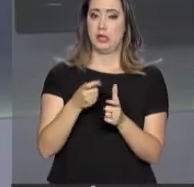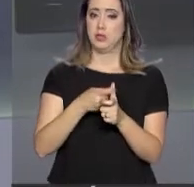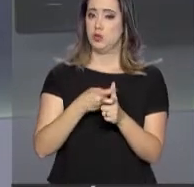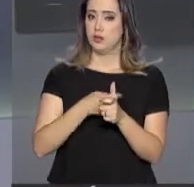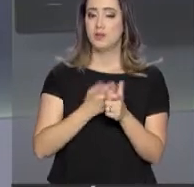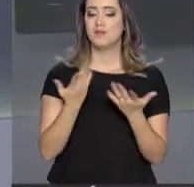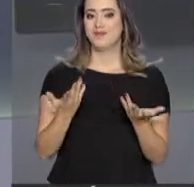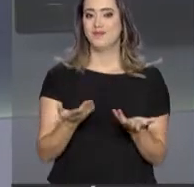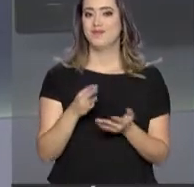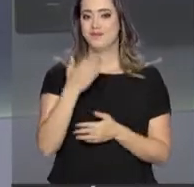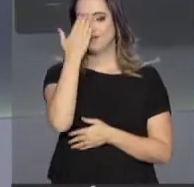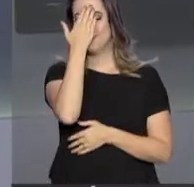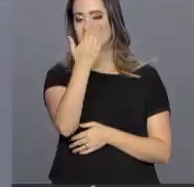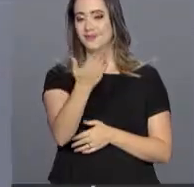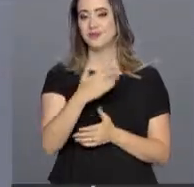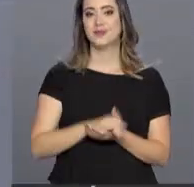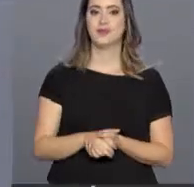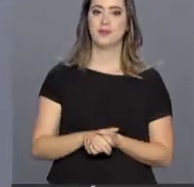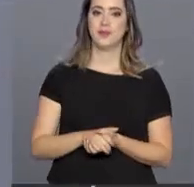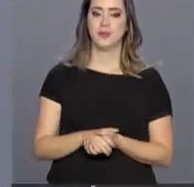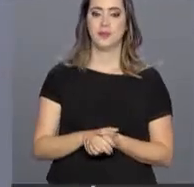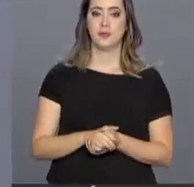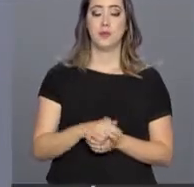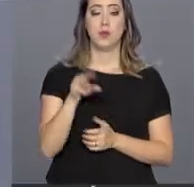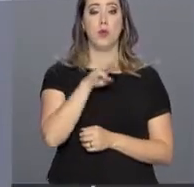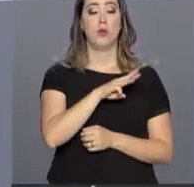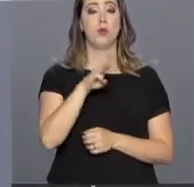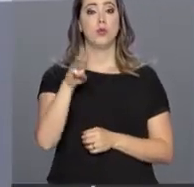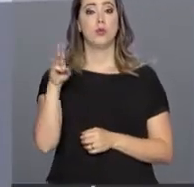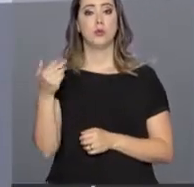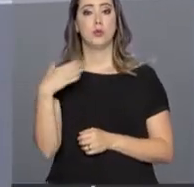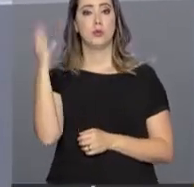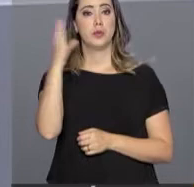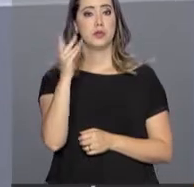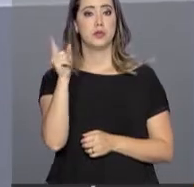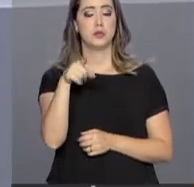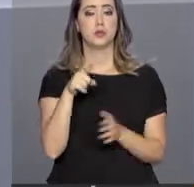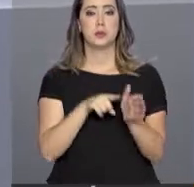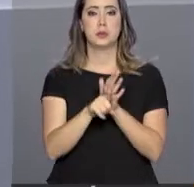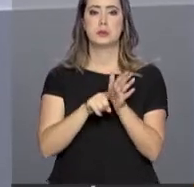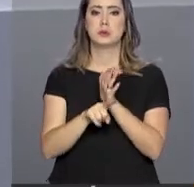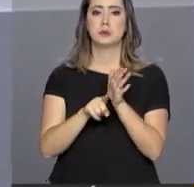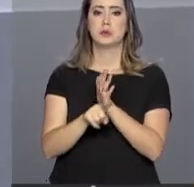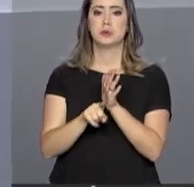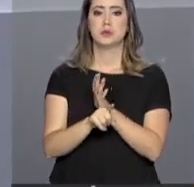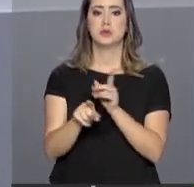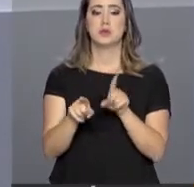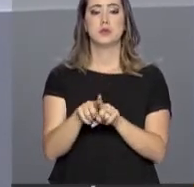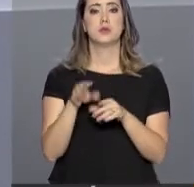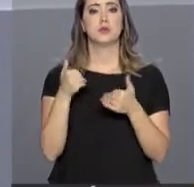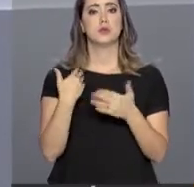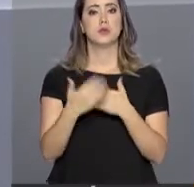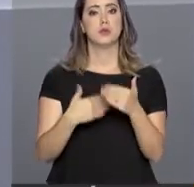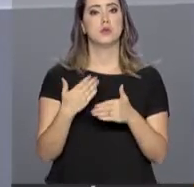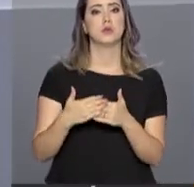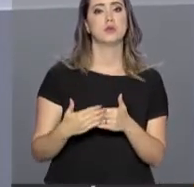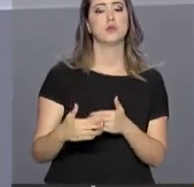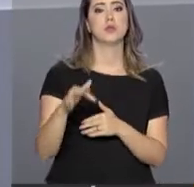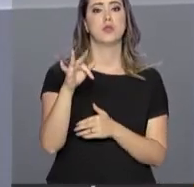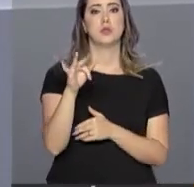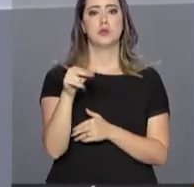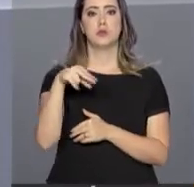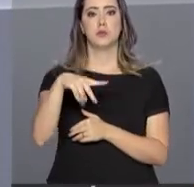é muito obrigado pelas informações e o portal brasil fez um levantamento nos dados do fundo nacional de desenvolvimento da educação